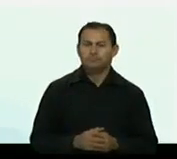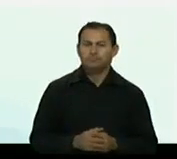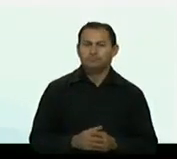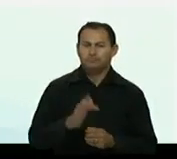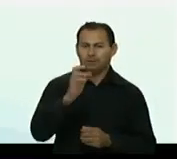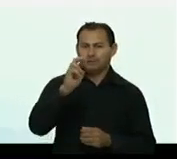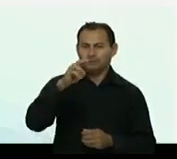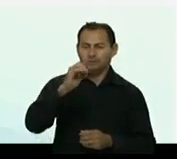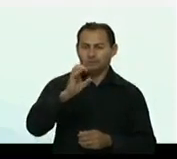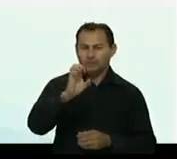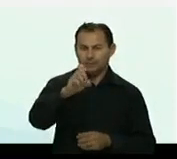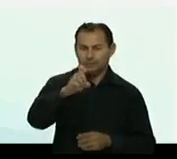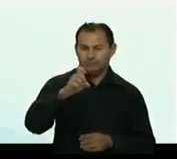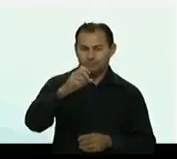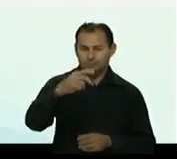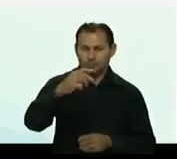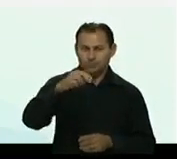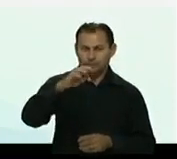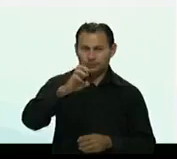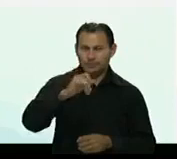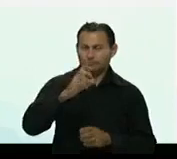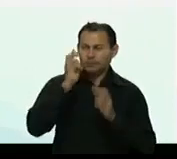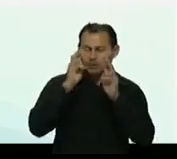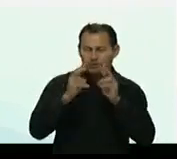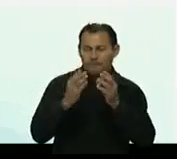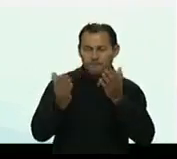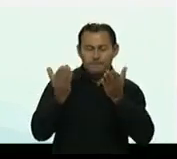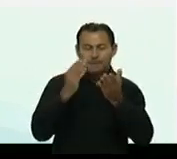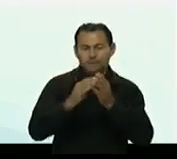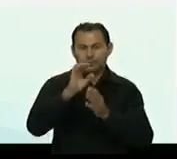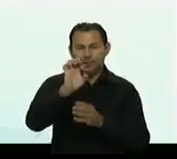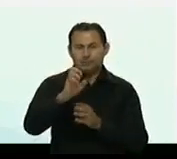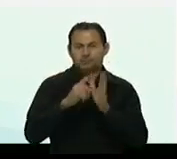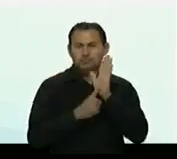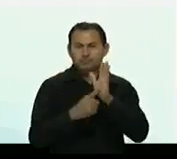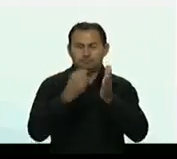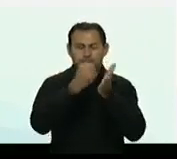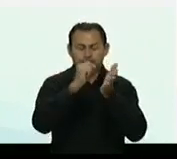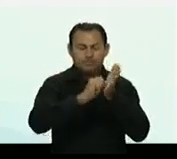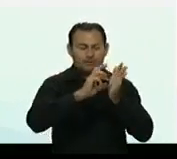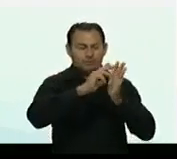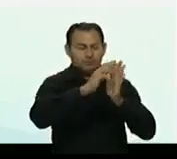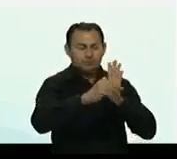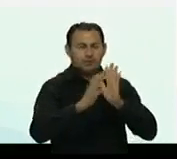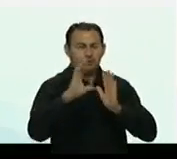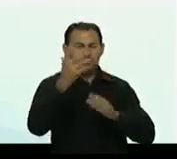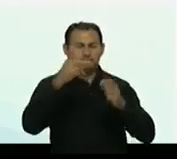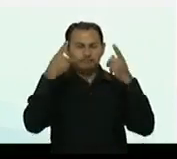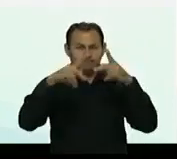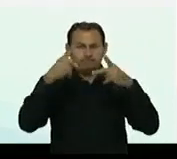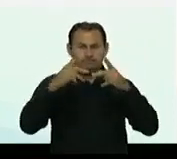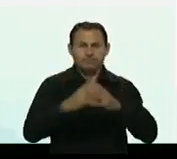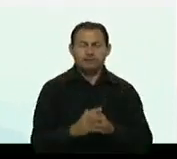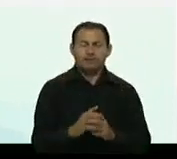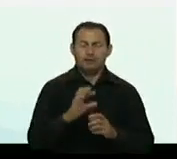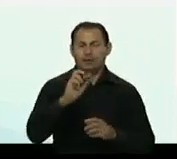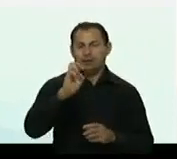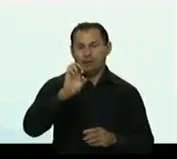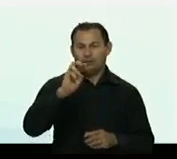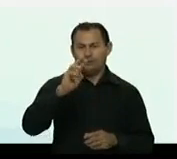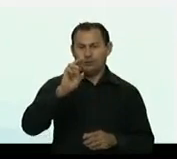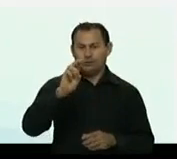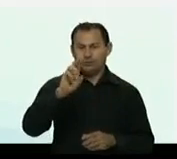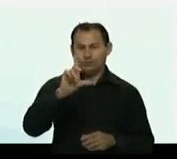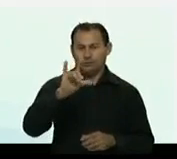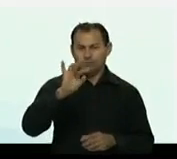A função exponencial, com a base E, ela aparece na descrição de vários fenômenos naturais e evolutivos. Por